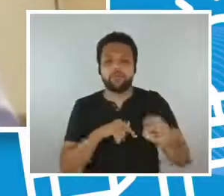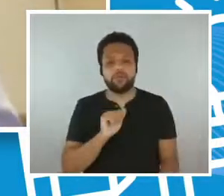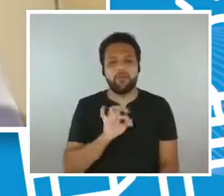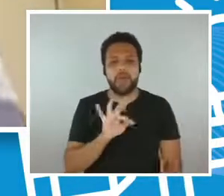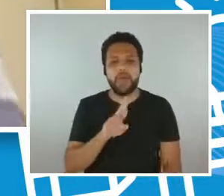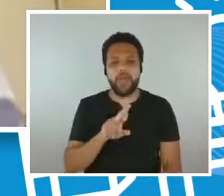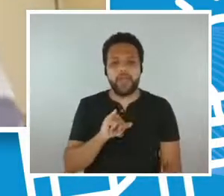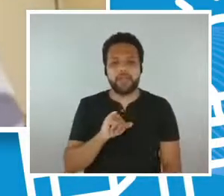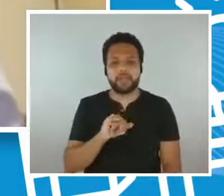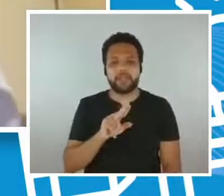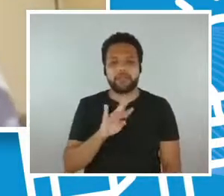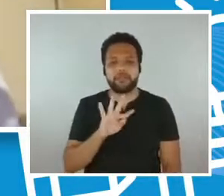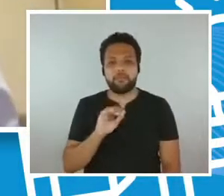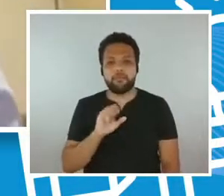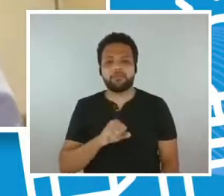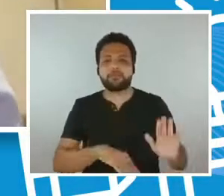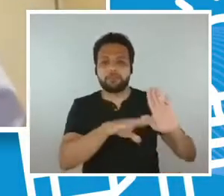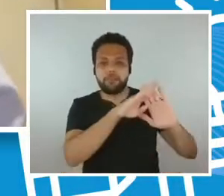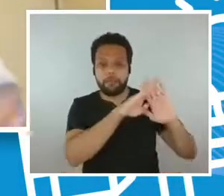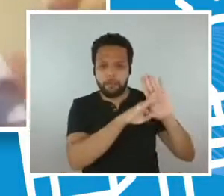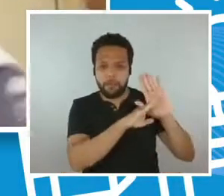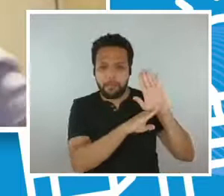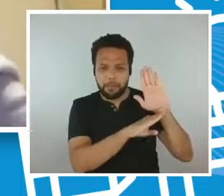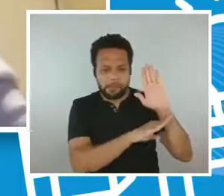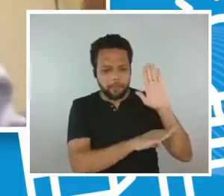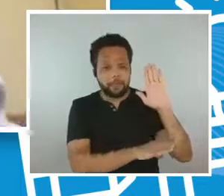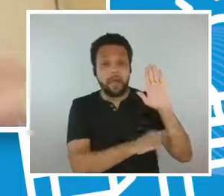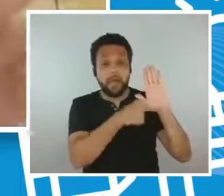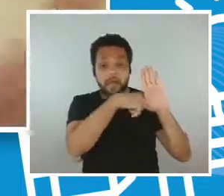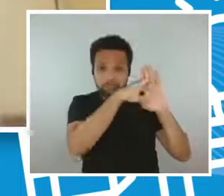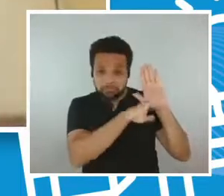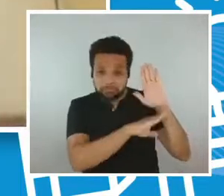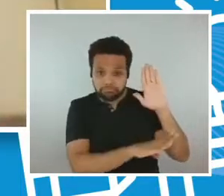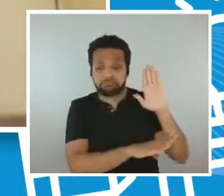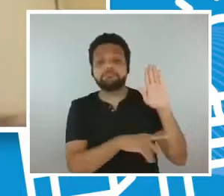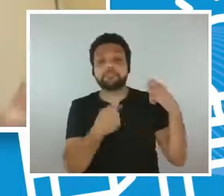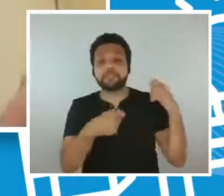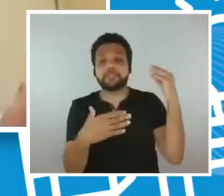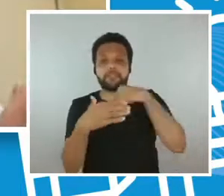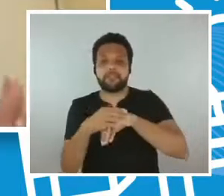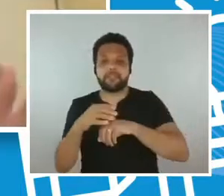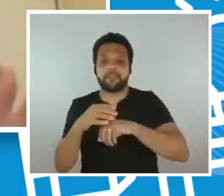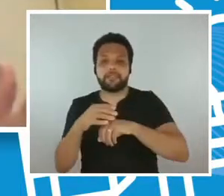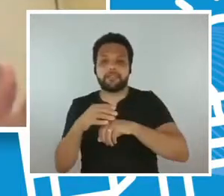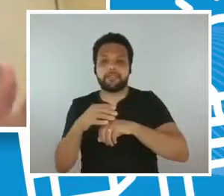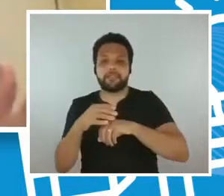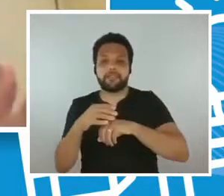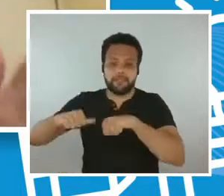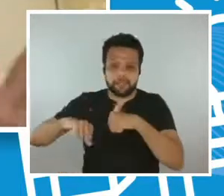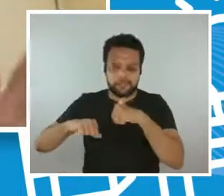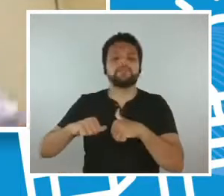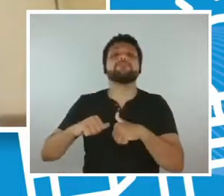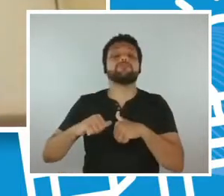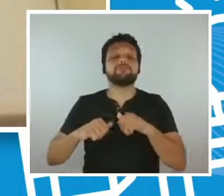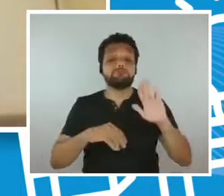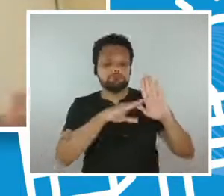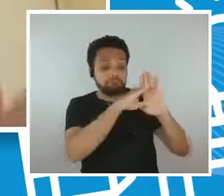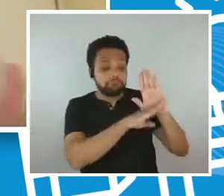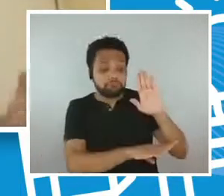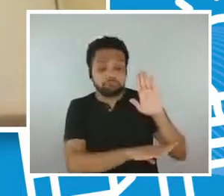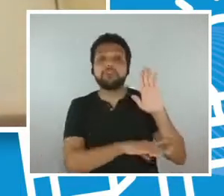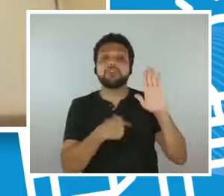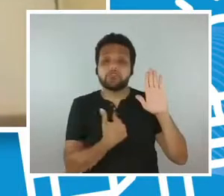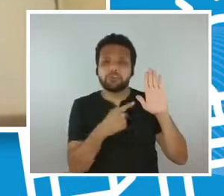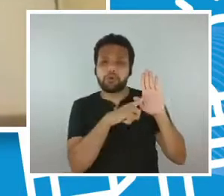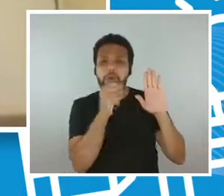os itens que foram colocados na avaliação. E todos dizem respeito àquilo que a gente já detectou como sendo o